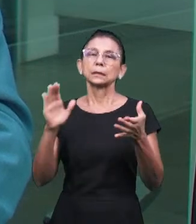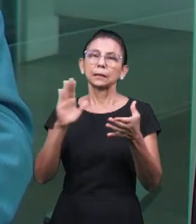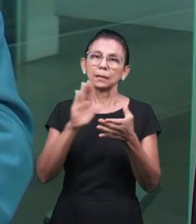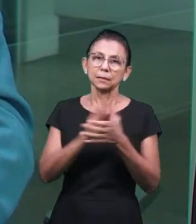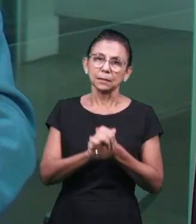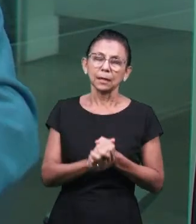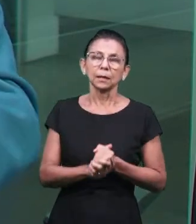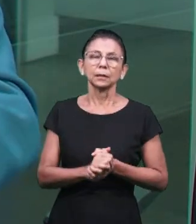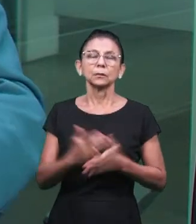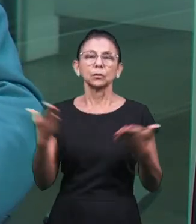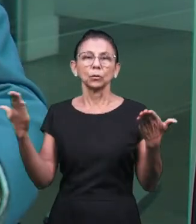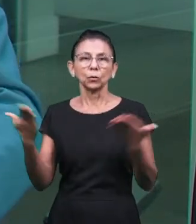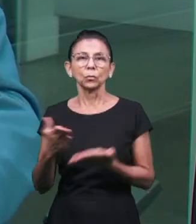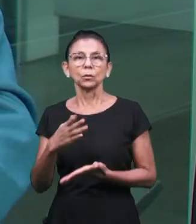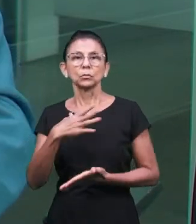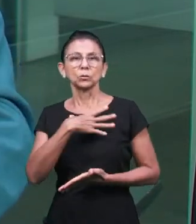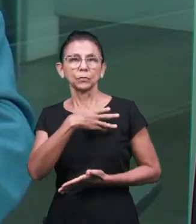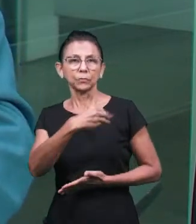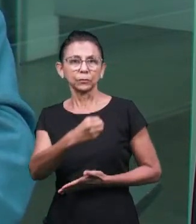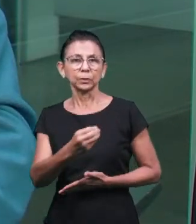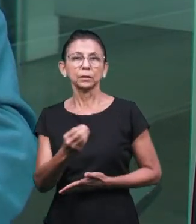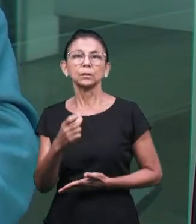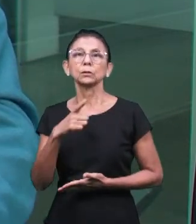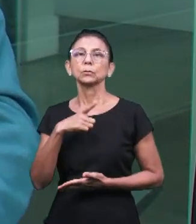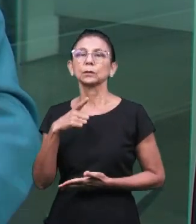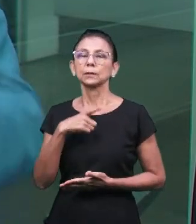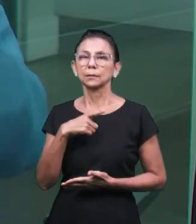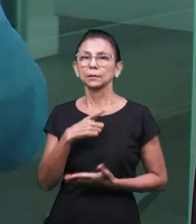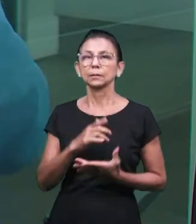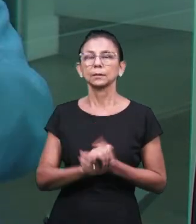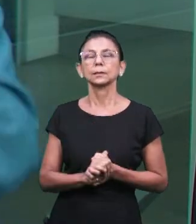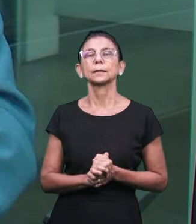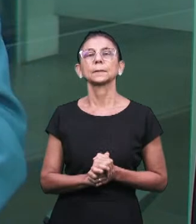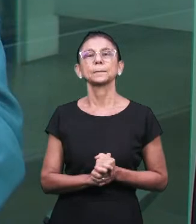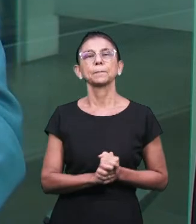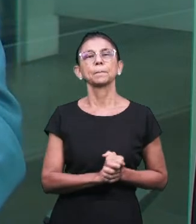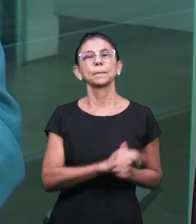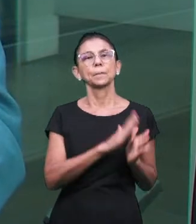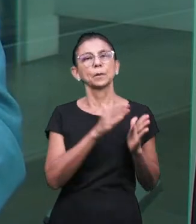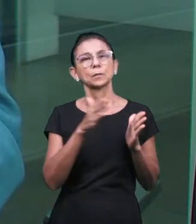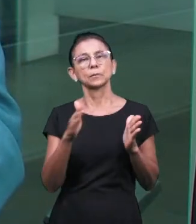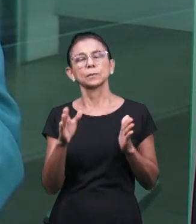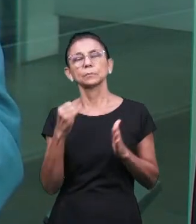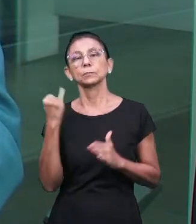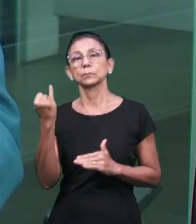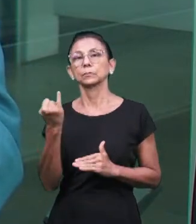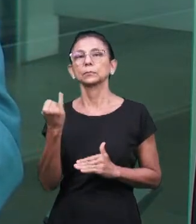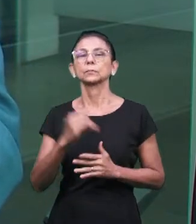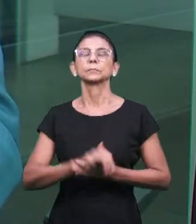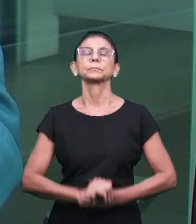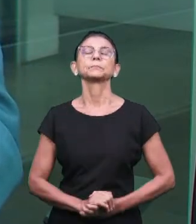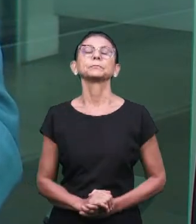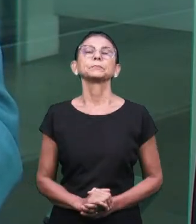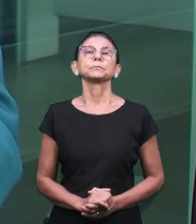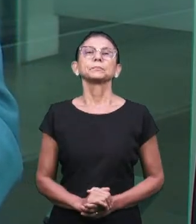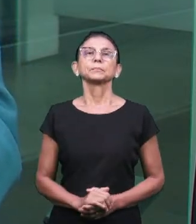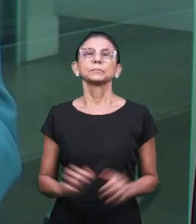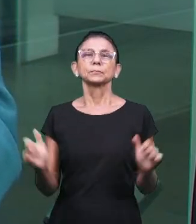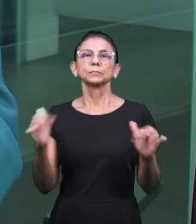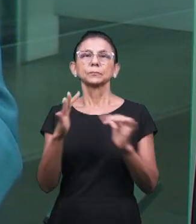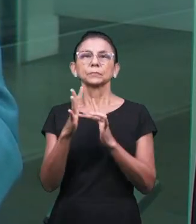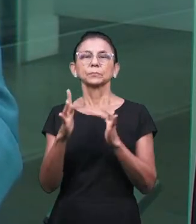hoje têm filhos, entendeu? Uma sequência, isso é muito importante nesse trabalho delas. Amém. Glória a Jesus.